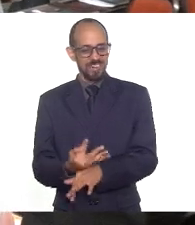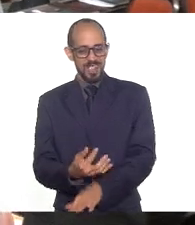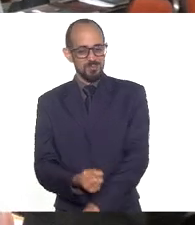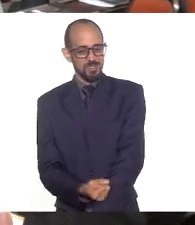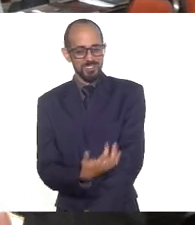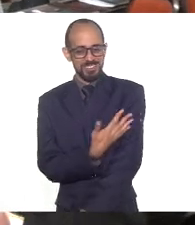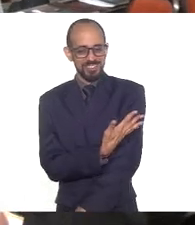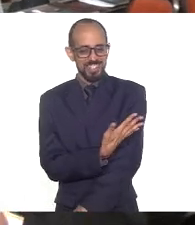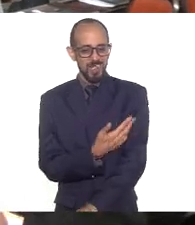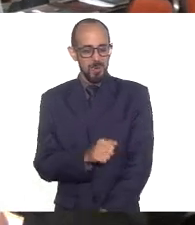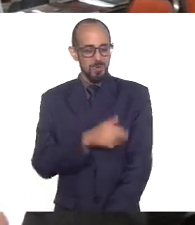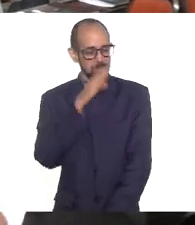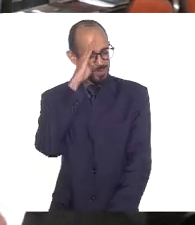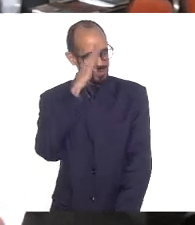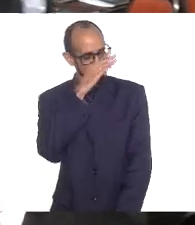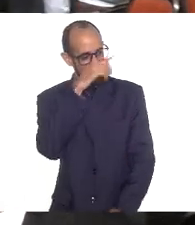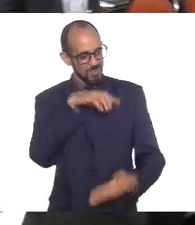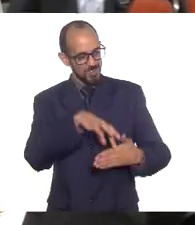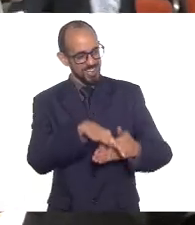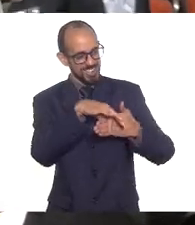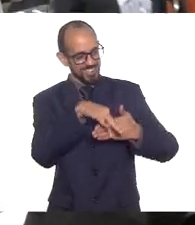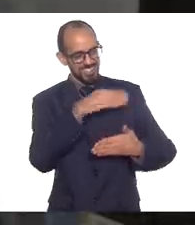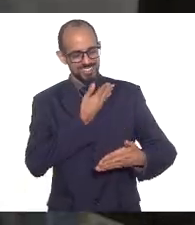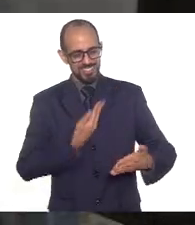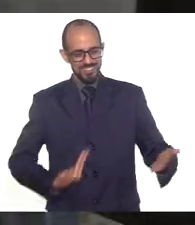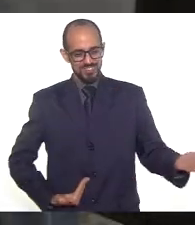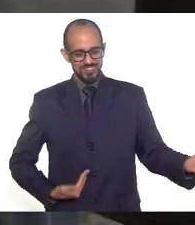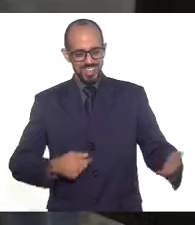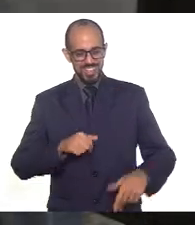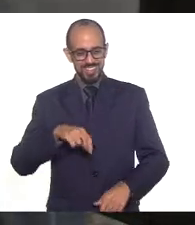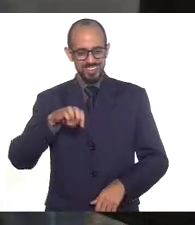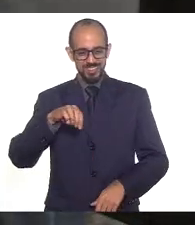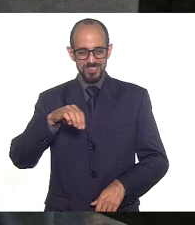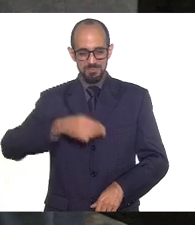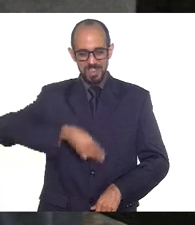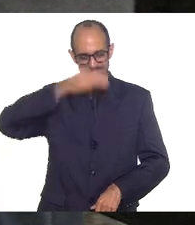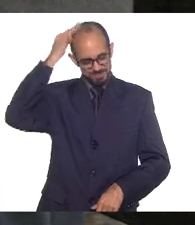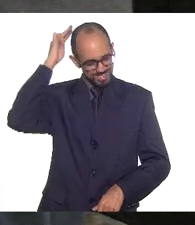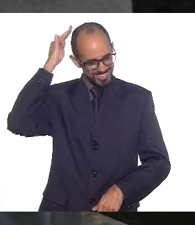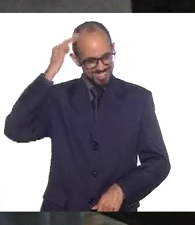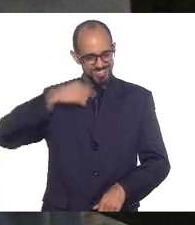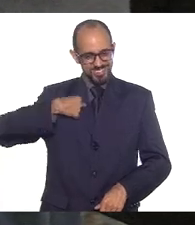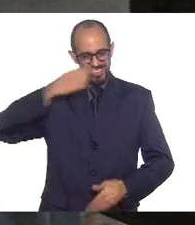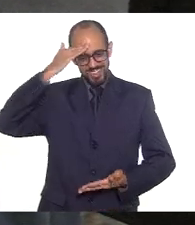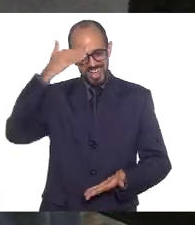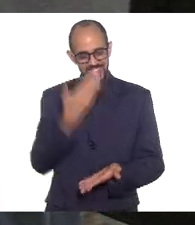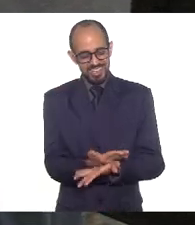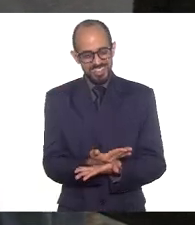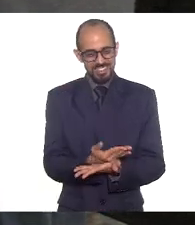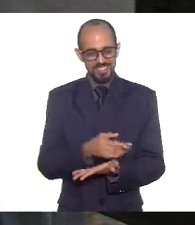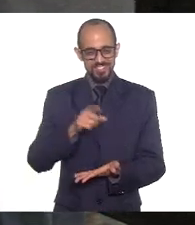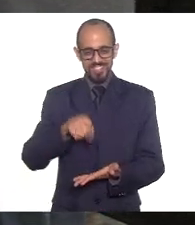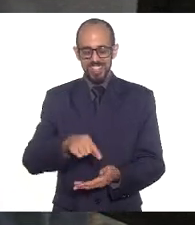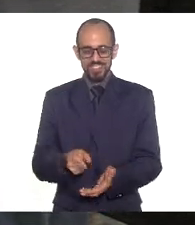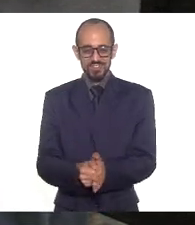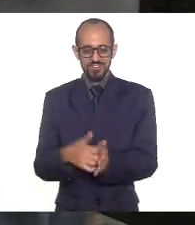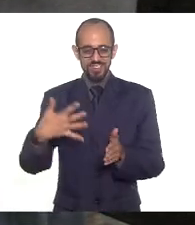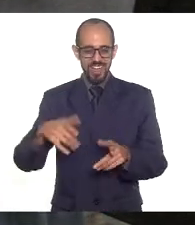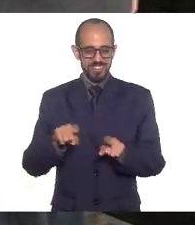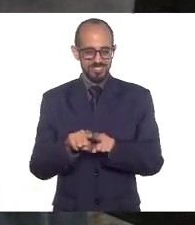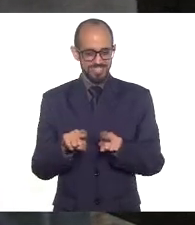ainda mais com a emoção do nosso líder de governo aqui Deputado Márcio Pacheco que eu acredito que é de muitos aqui